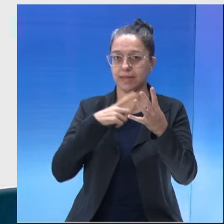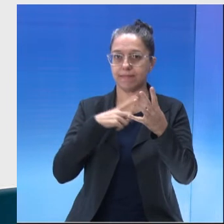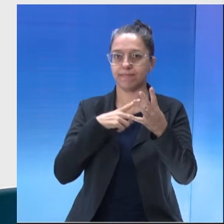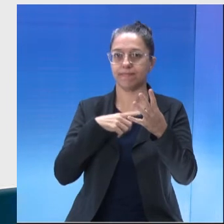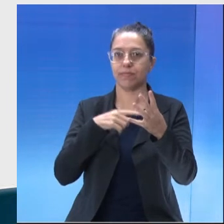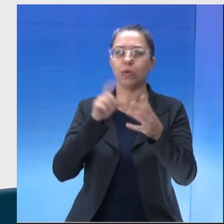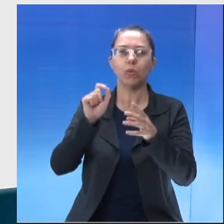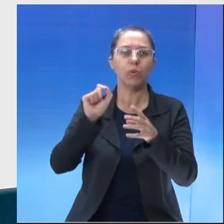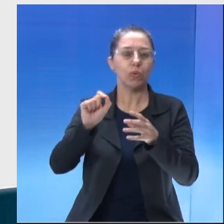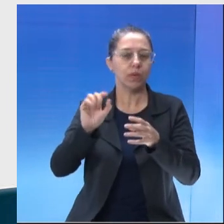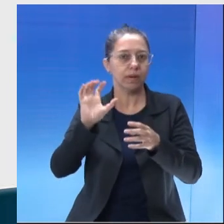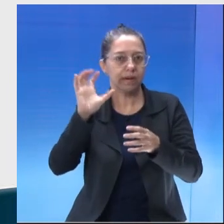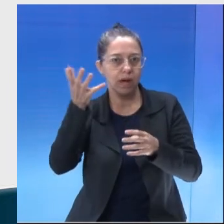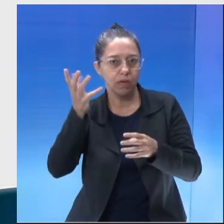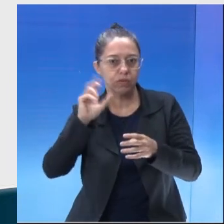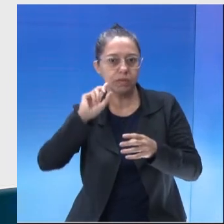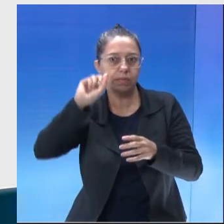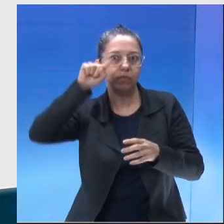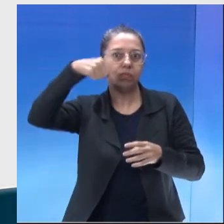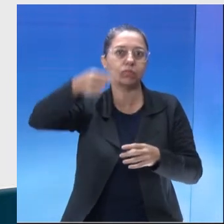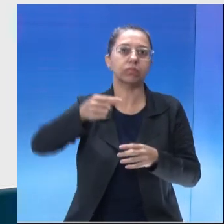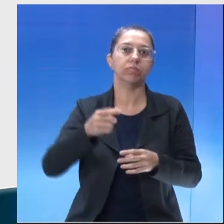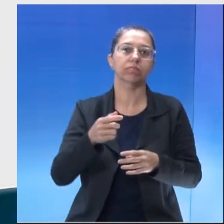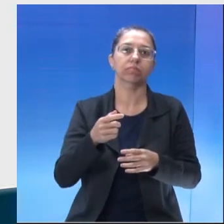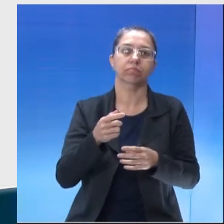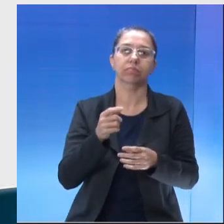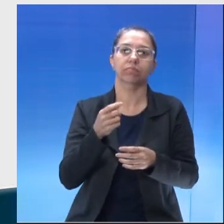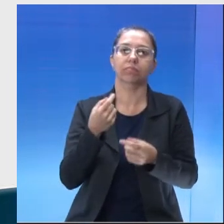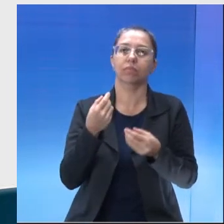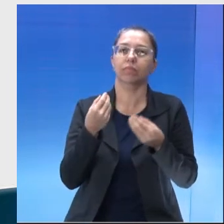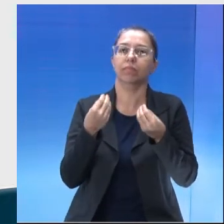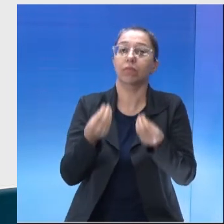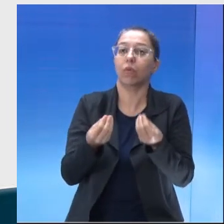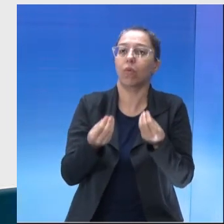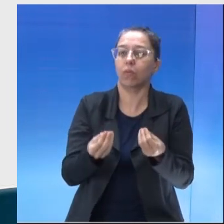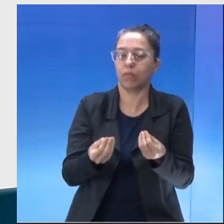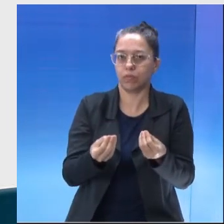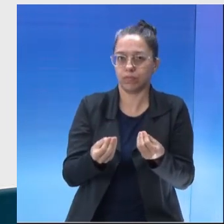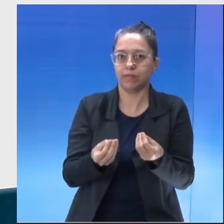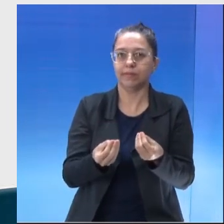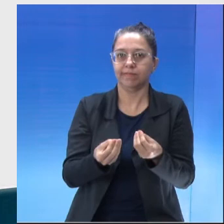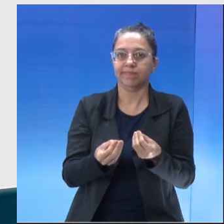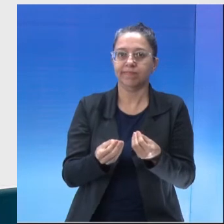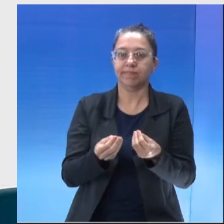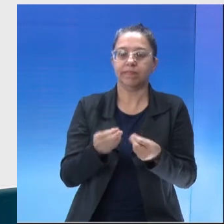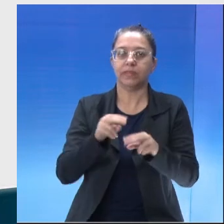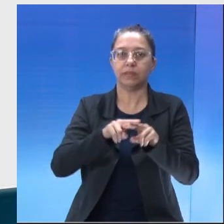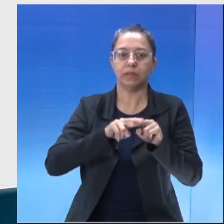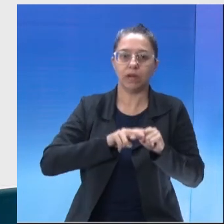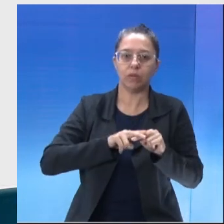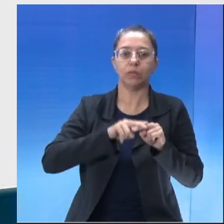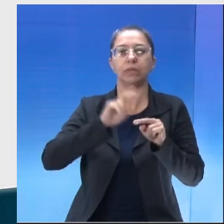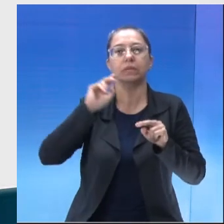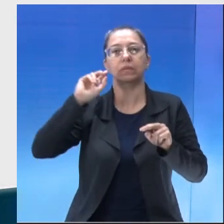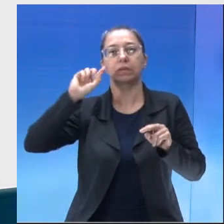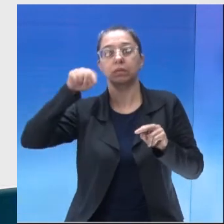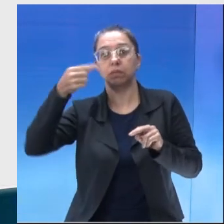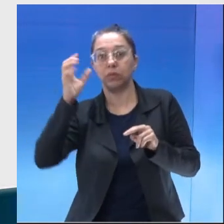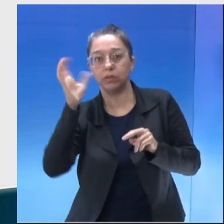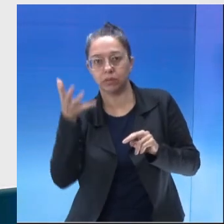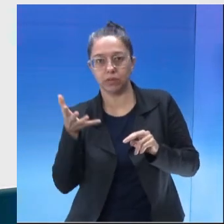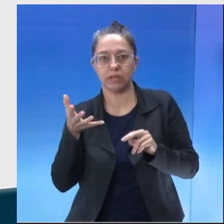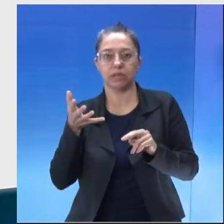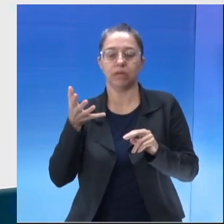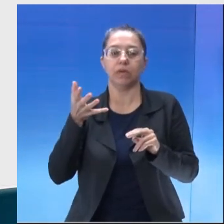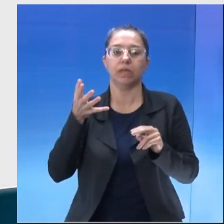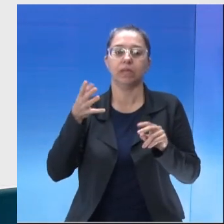que causa e depois todo o caso do fato, né, vai ocasionar em alguma consequência. Então, a gente utiliza